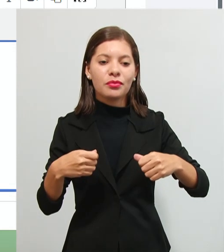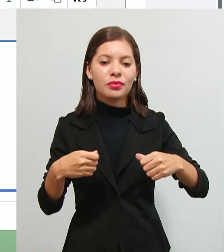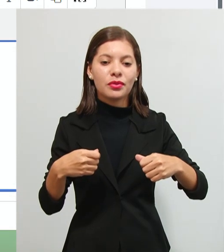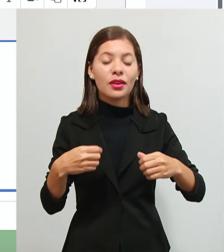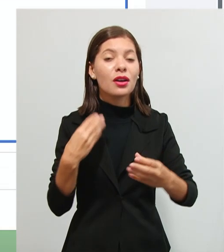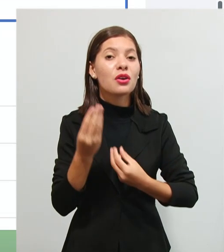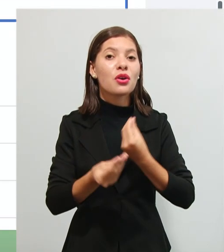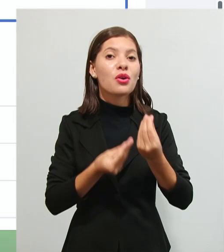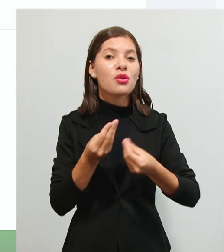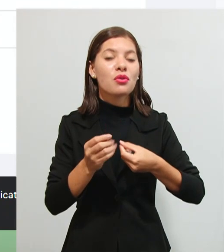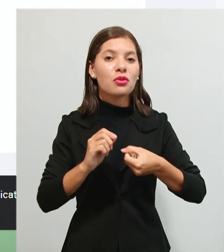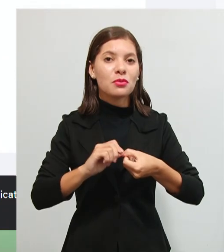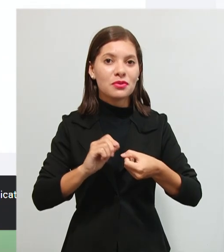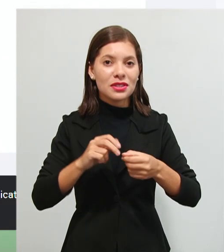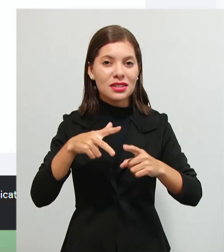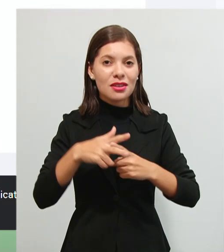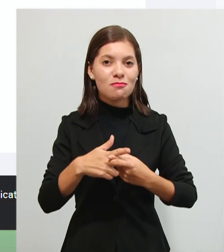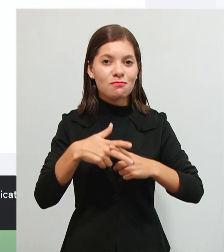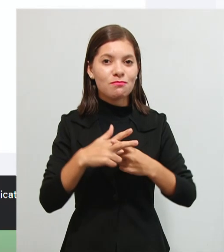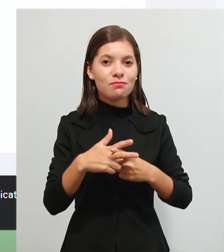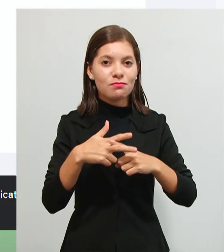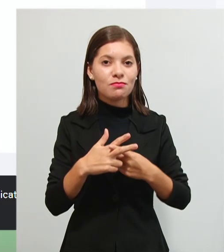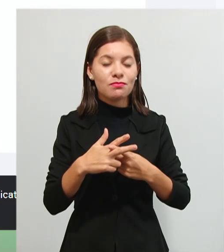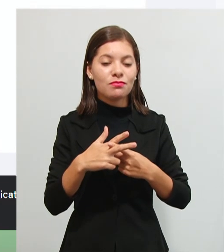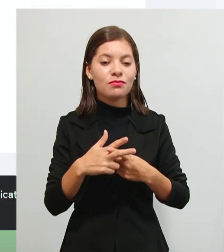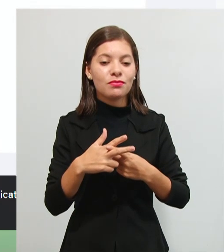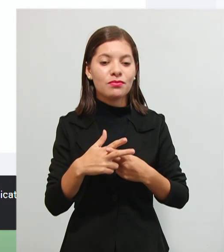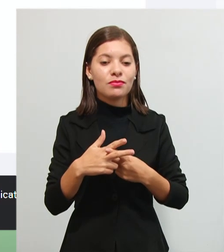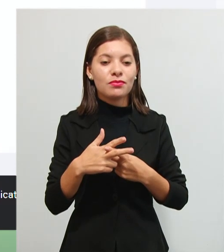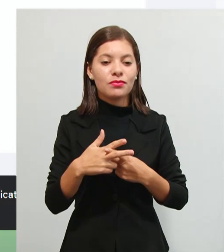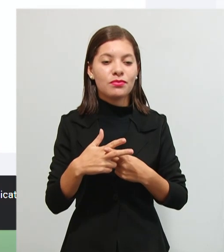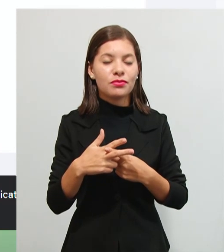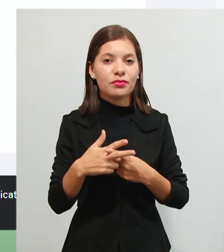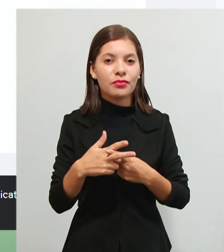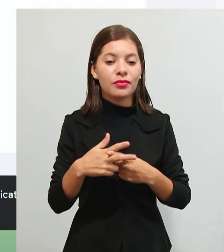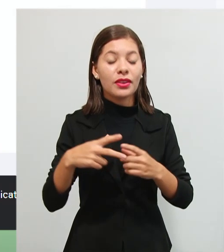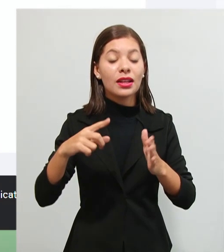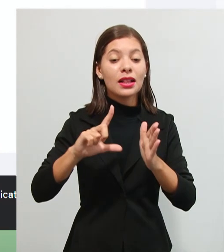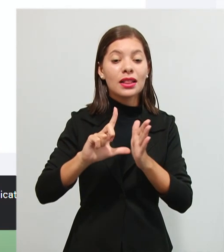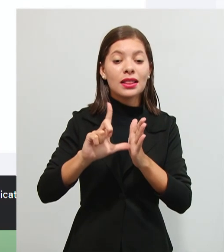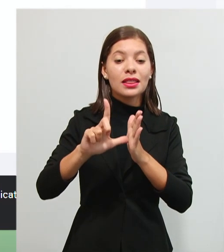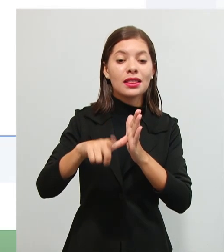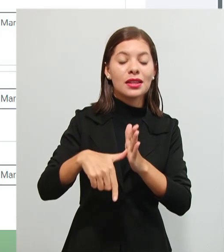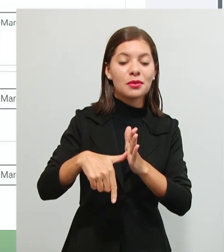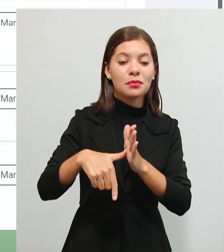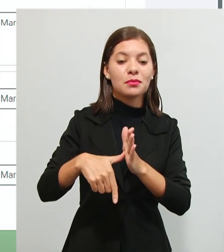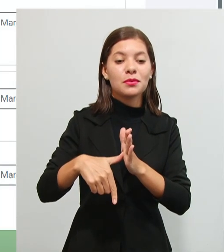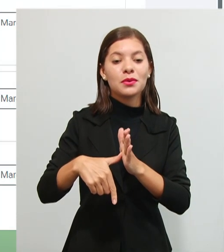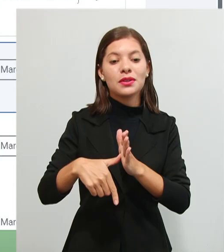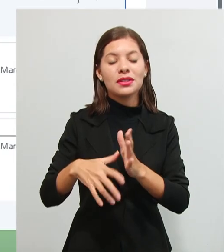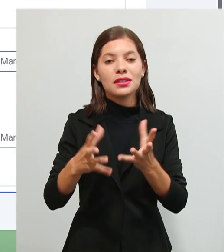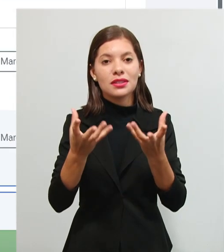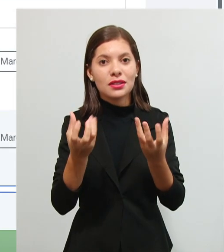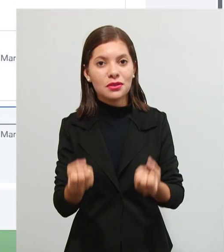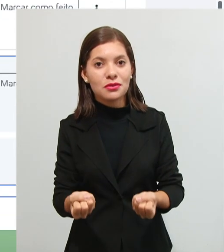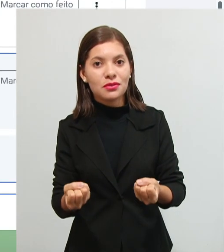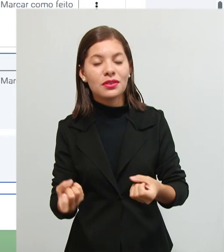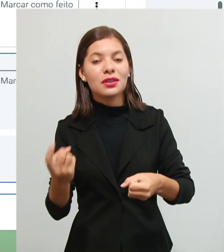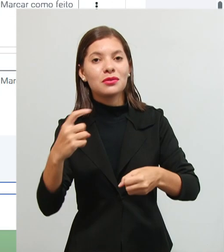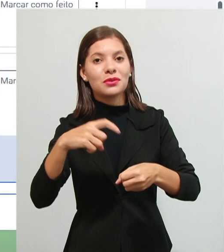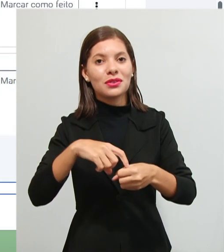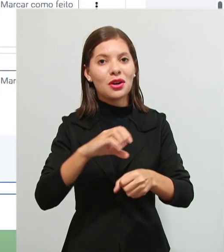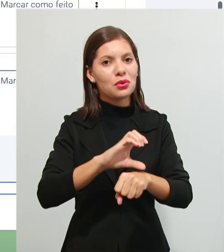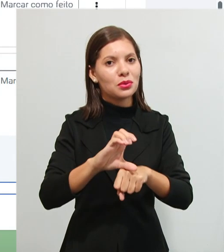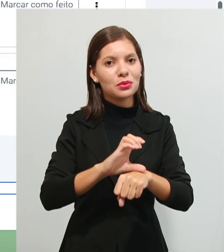pode fazer isso? Usando aquela função incorporar. Posterior, salvar e voltar ao curso.